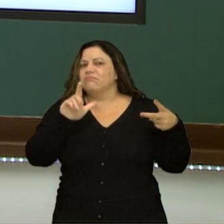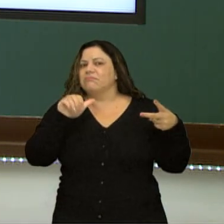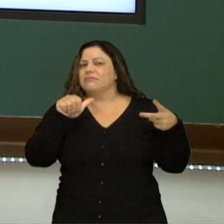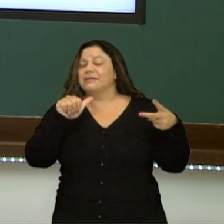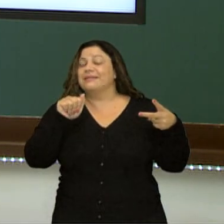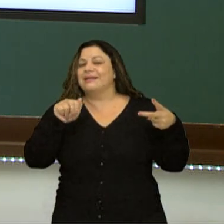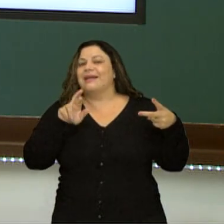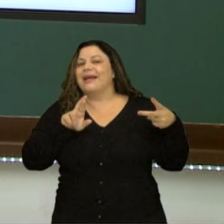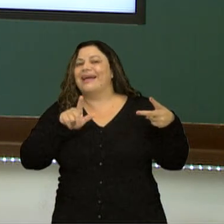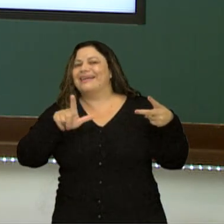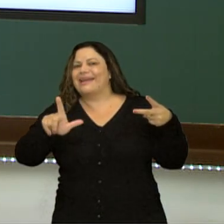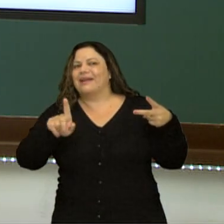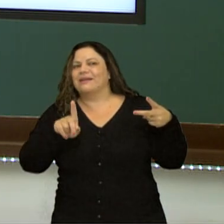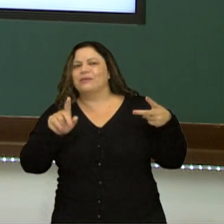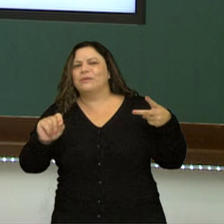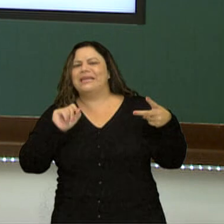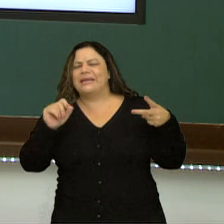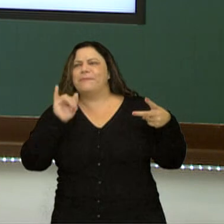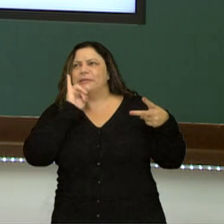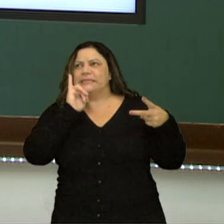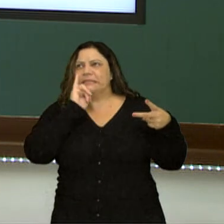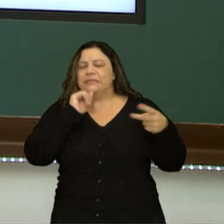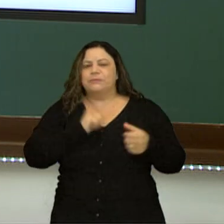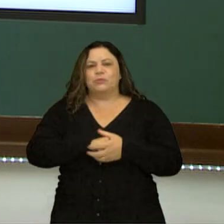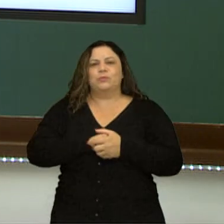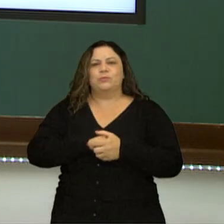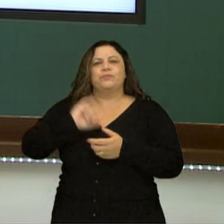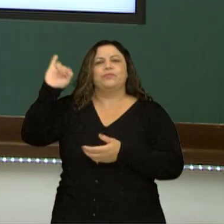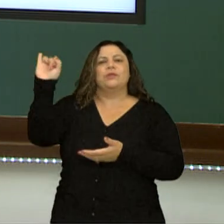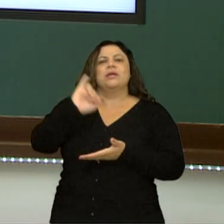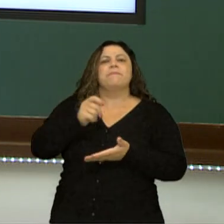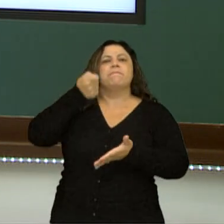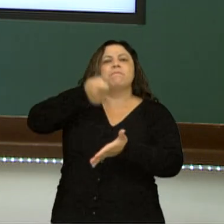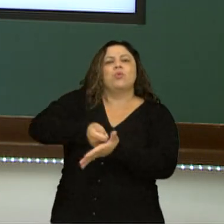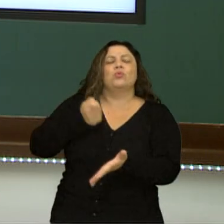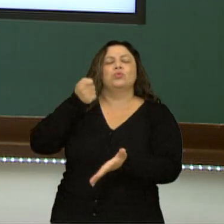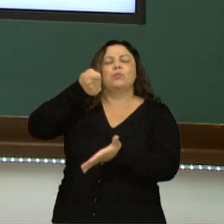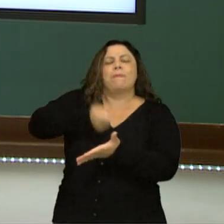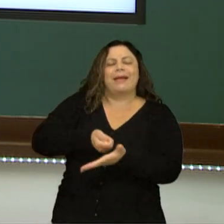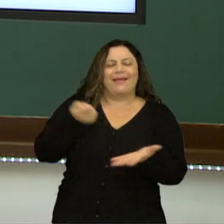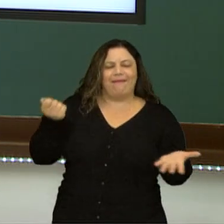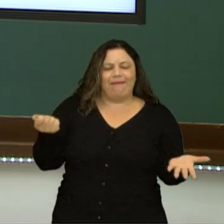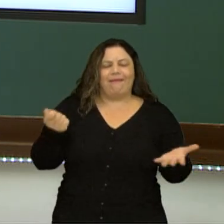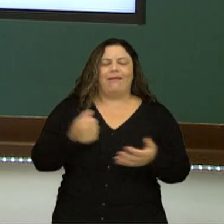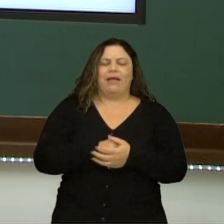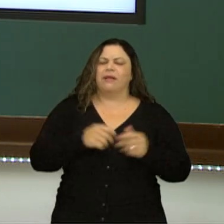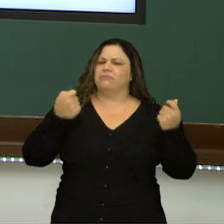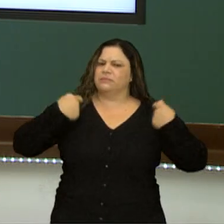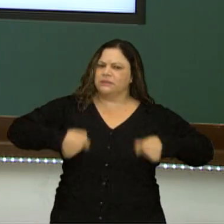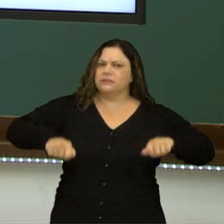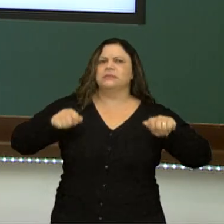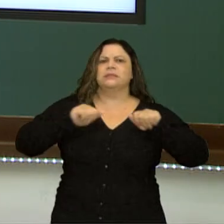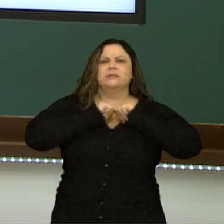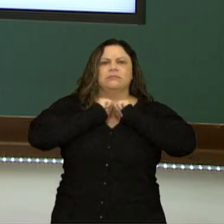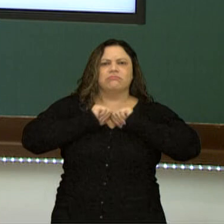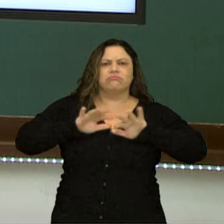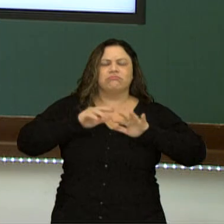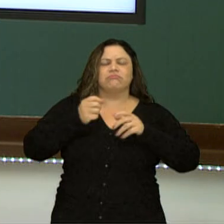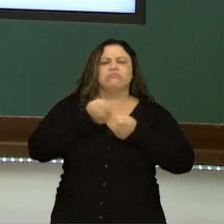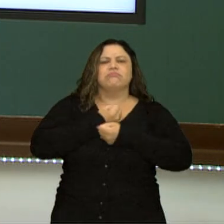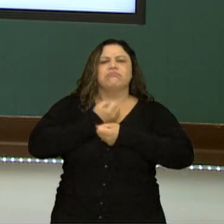Temos declaração, por exemplo, de imposto de renda. Todo ano as pessoas precisam fazer declaração de imposto de renda